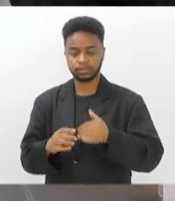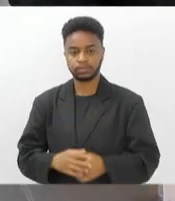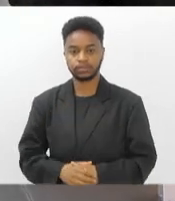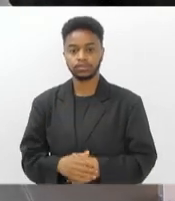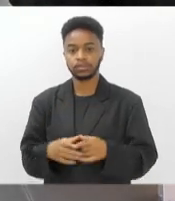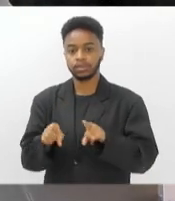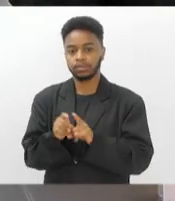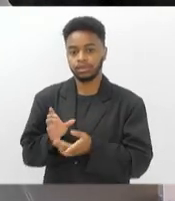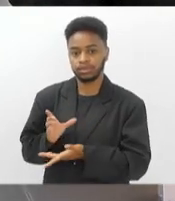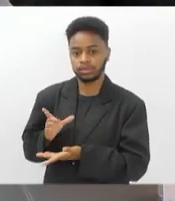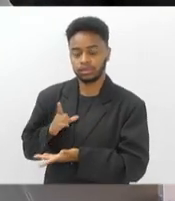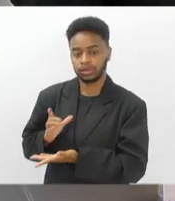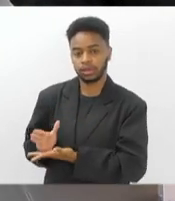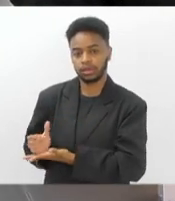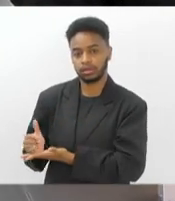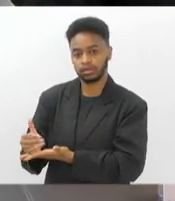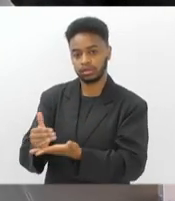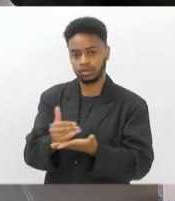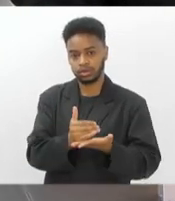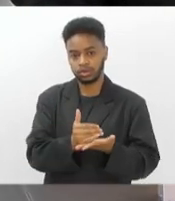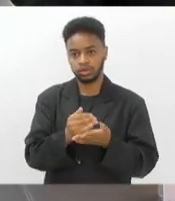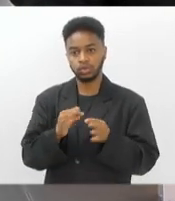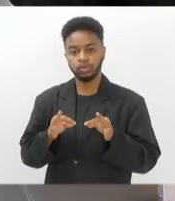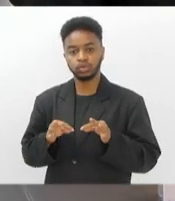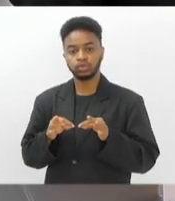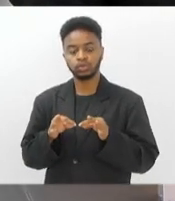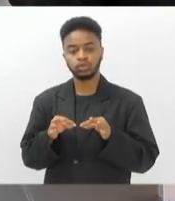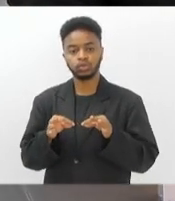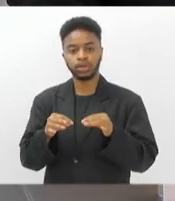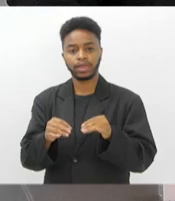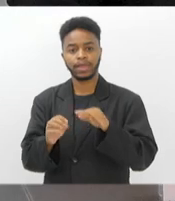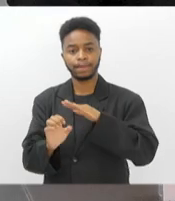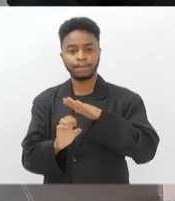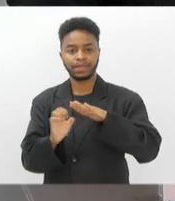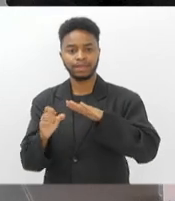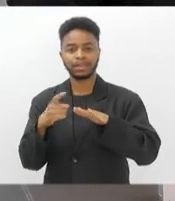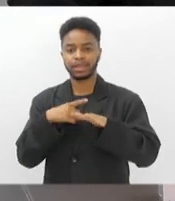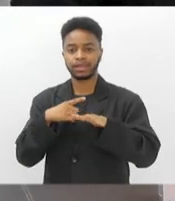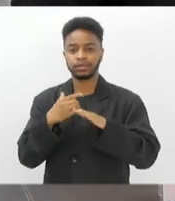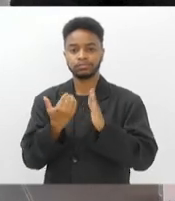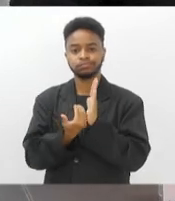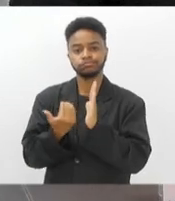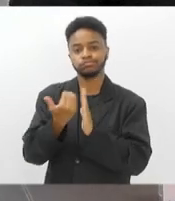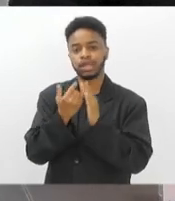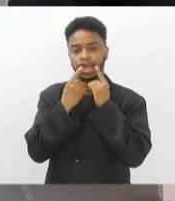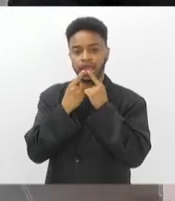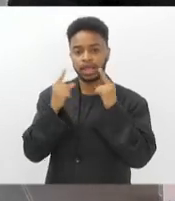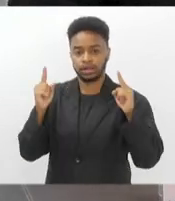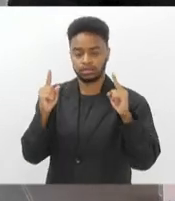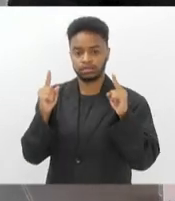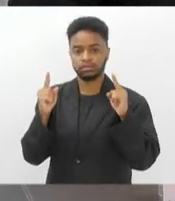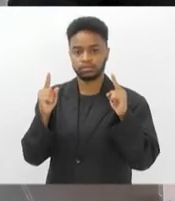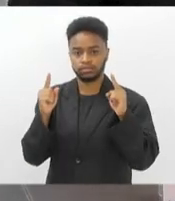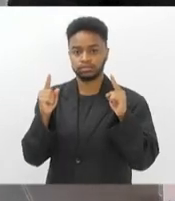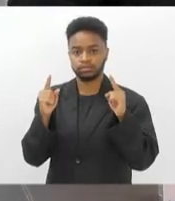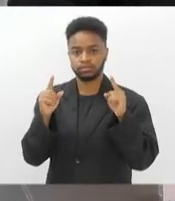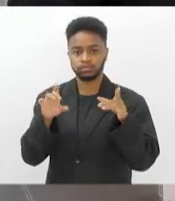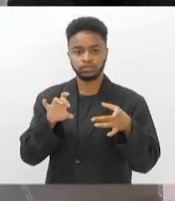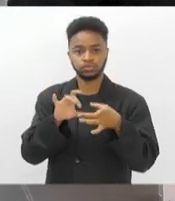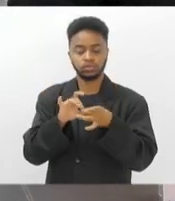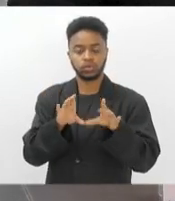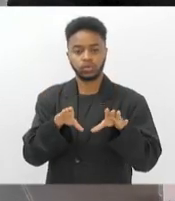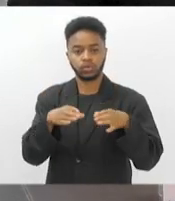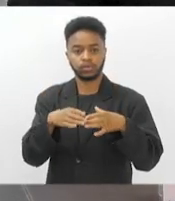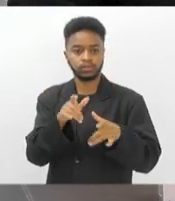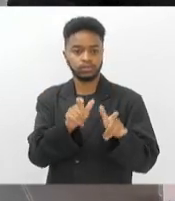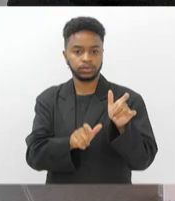levantamento das das operadoras que mais nós Recebemos ações na comissão da pessoa